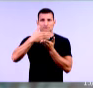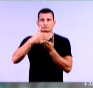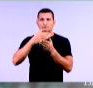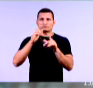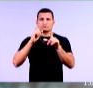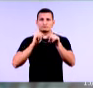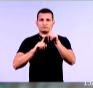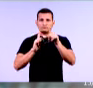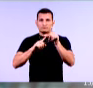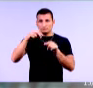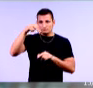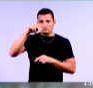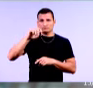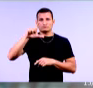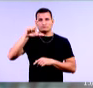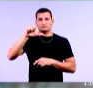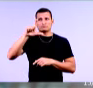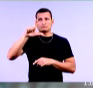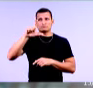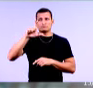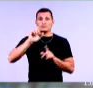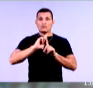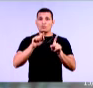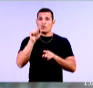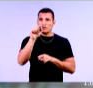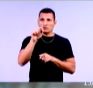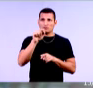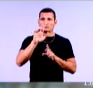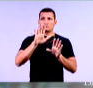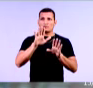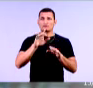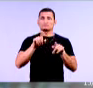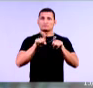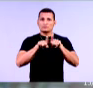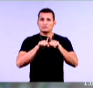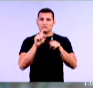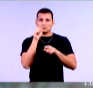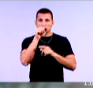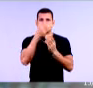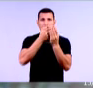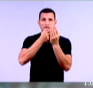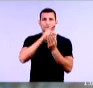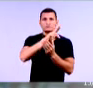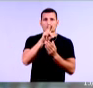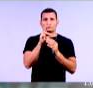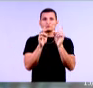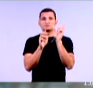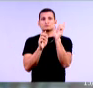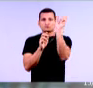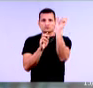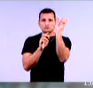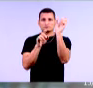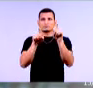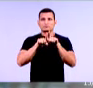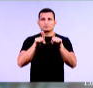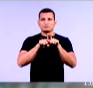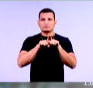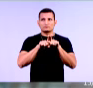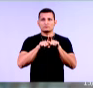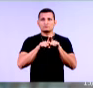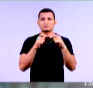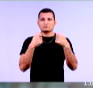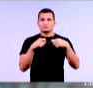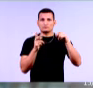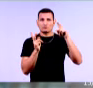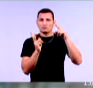que estar com N maiúsculo. Não só aqui, mas aqui também no nome do arquivo, tem que ser exatamente igual, né? Isso aí,